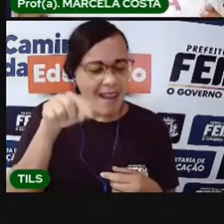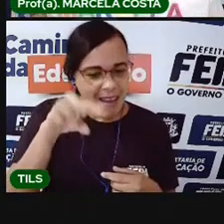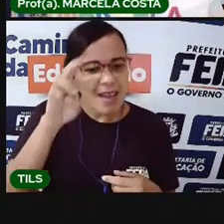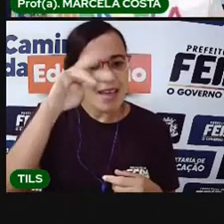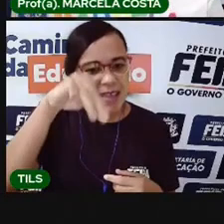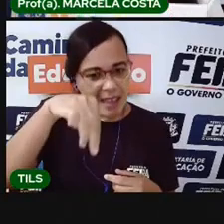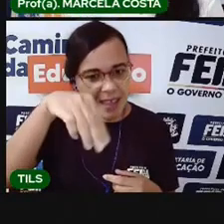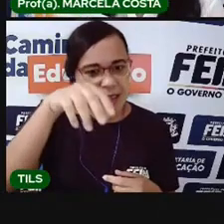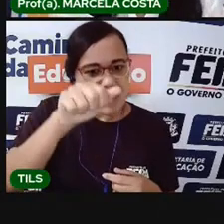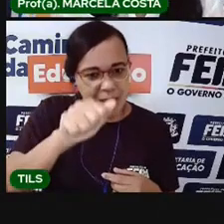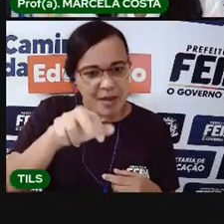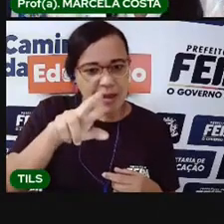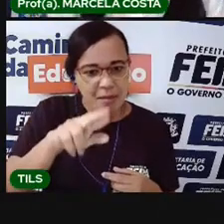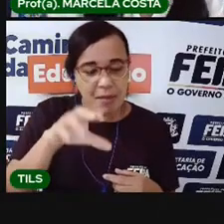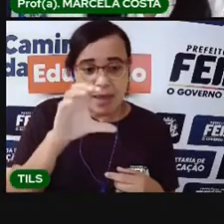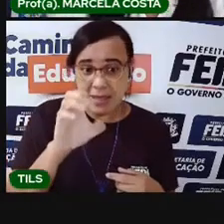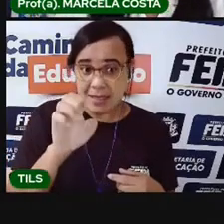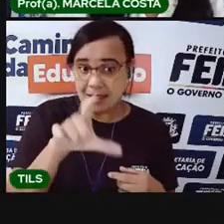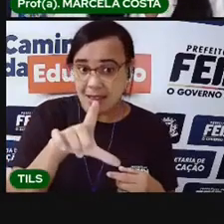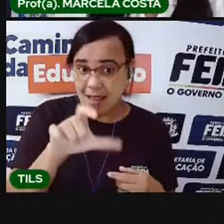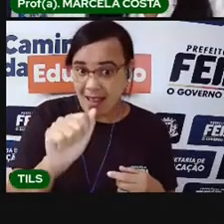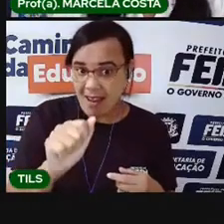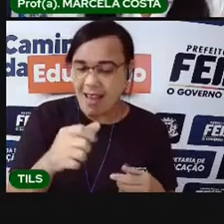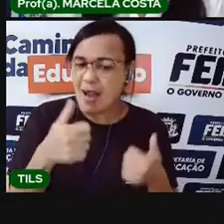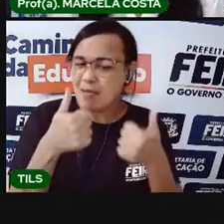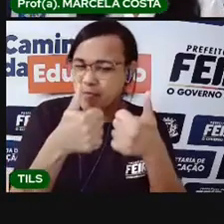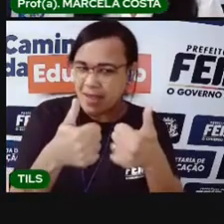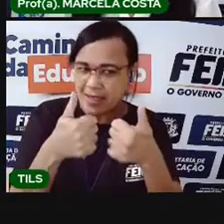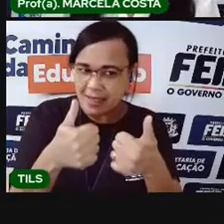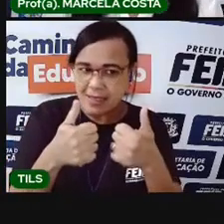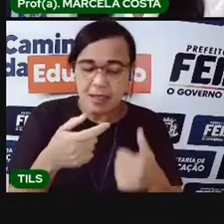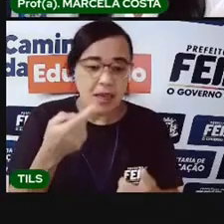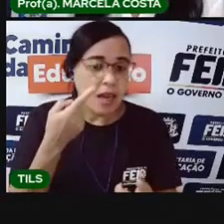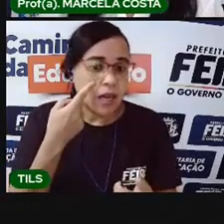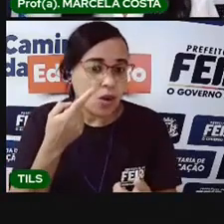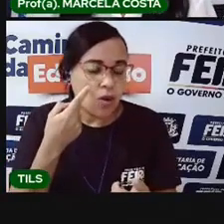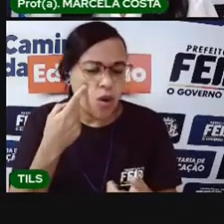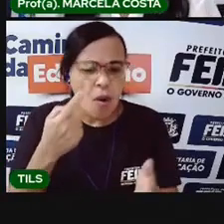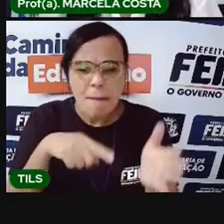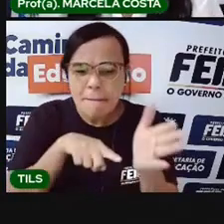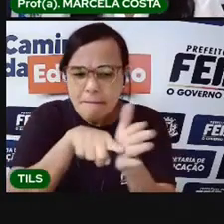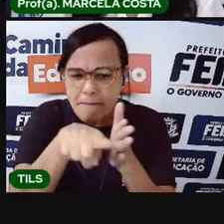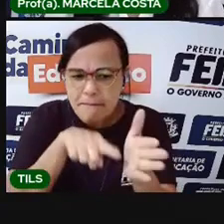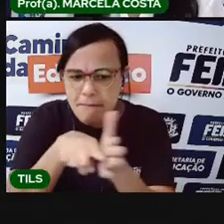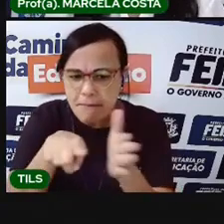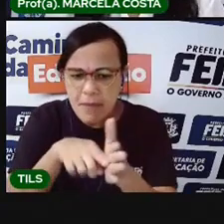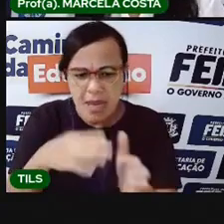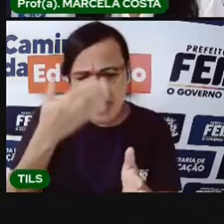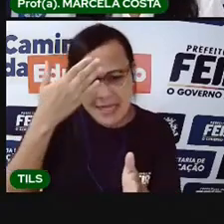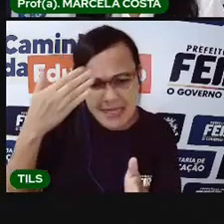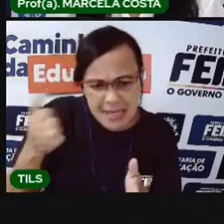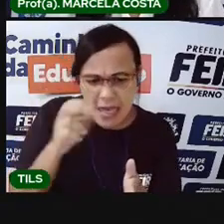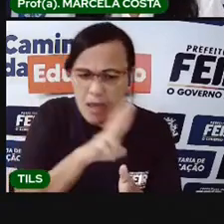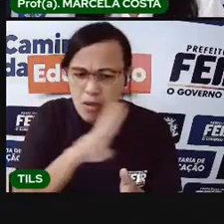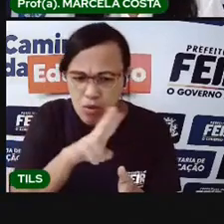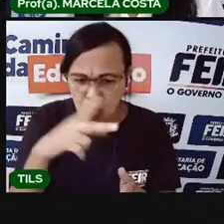Marcela. Muito bem. Agora, deixa eu perguntar uma coisa. Você já sabe escrever o seu